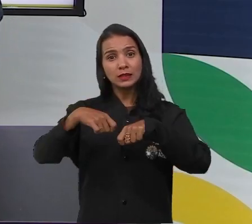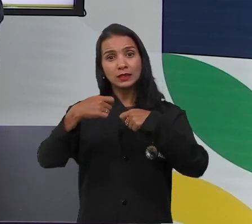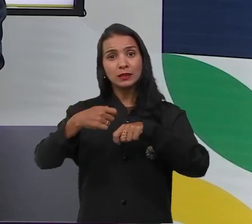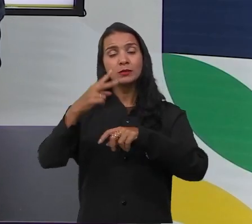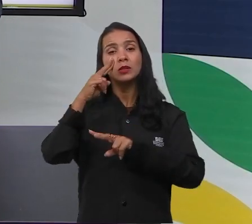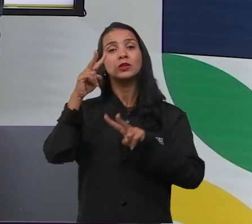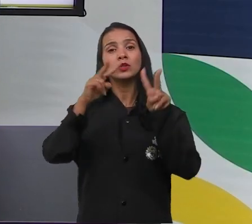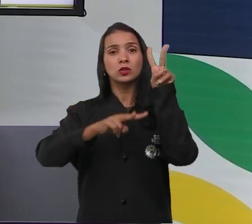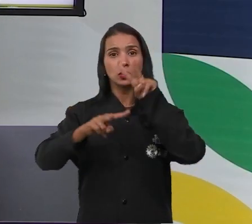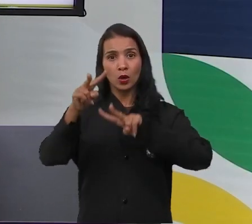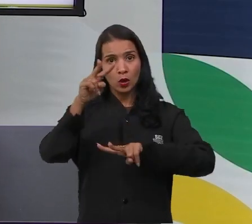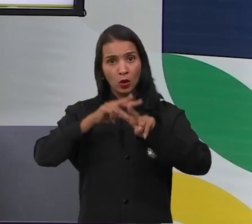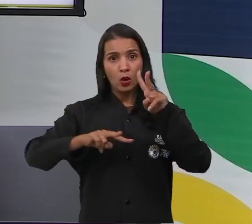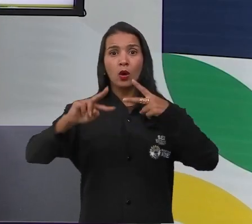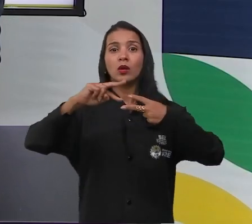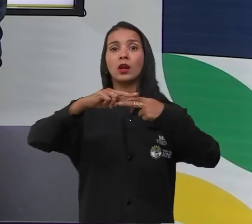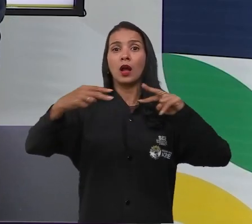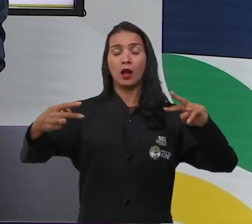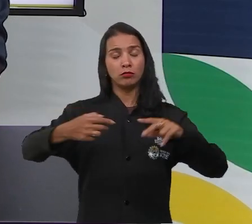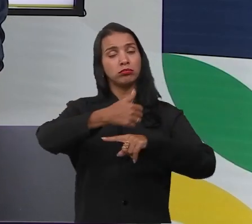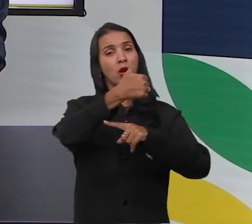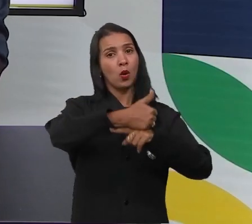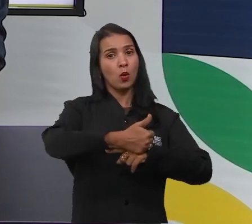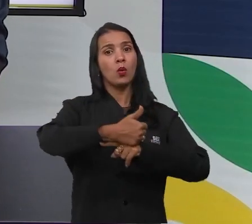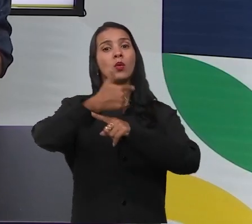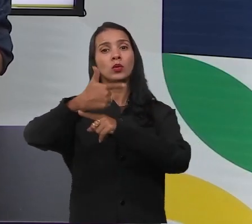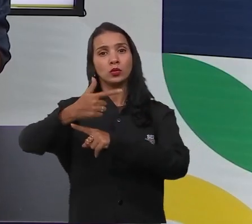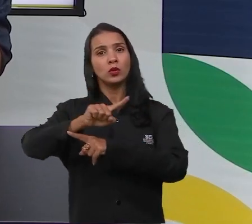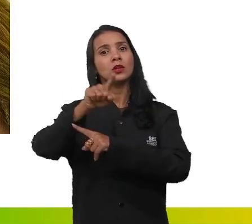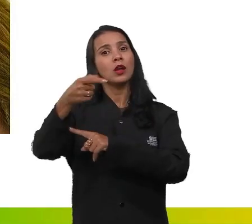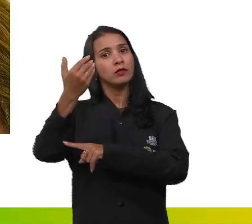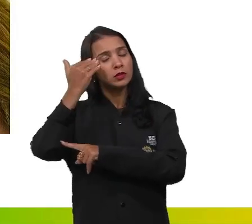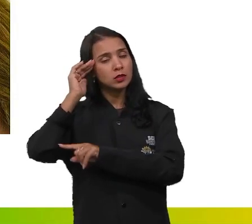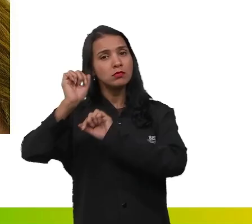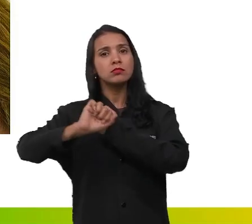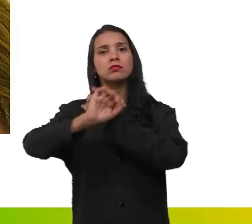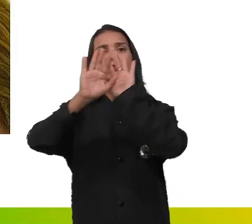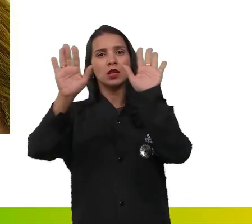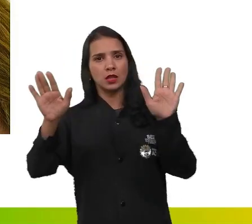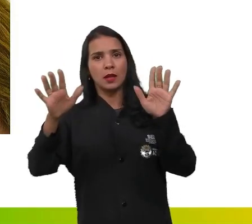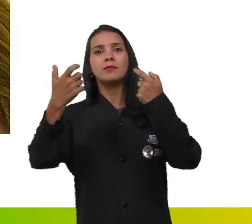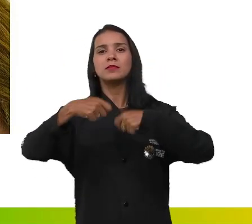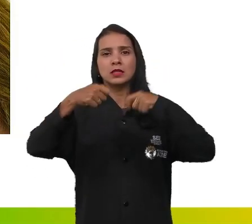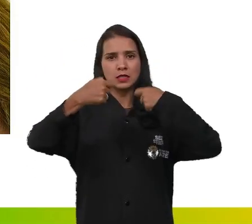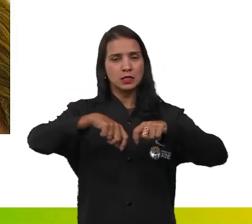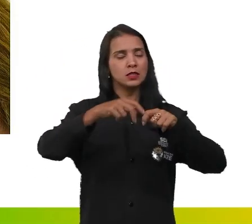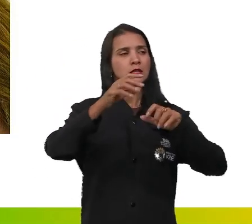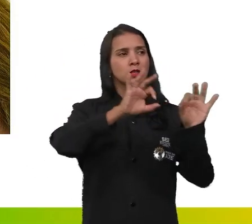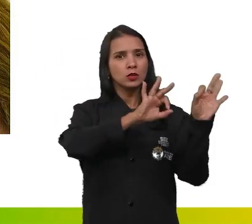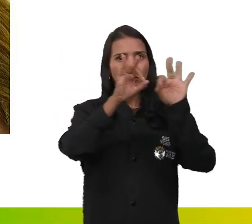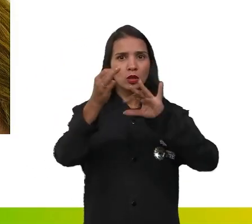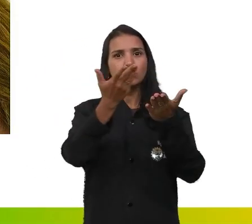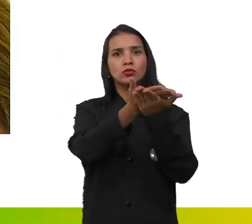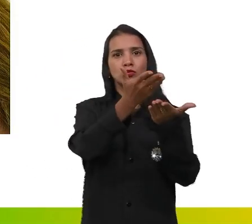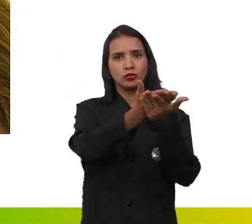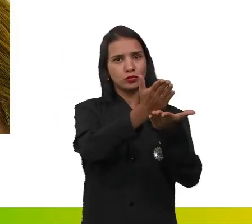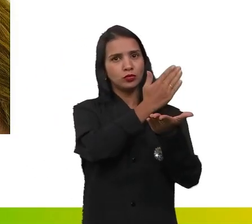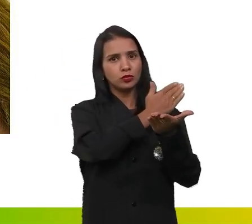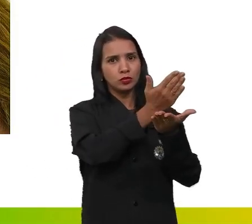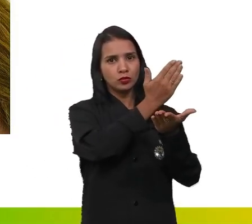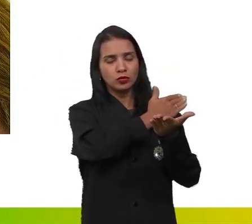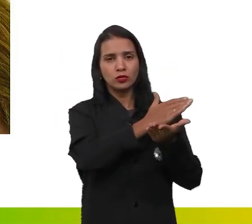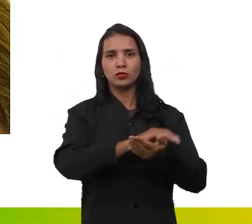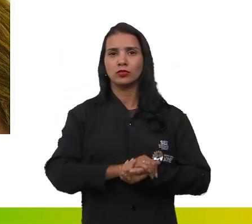de genética parte 1, parte 2, para estar entendendo essa parte, tá, pessoal? Então, isso é importante. Para a característica recessiva